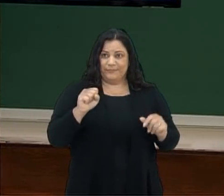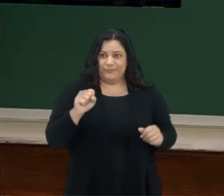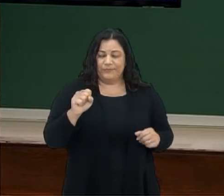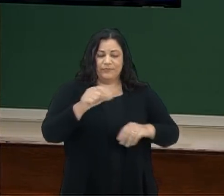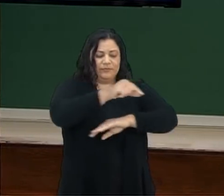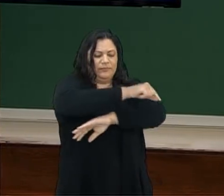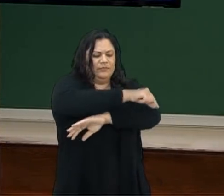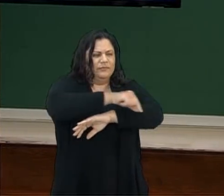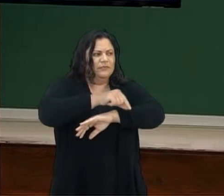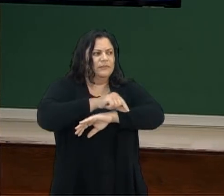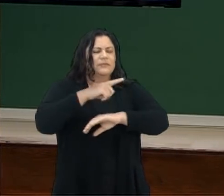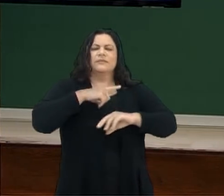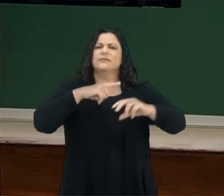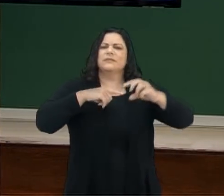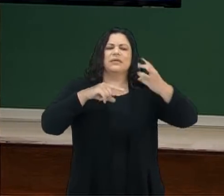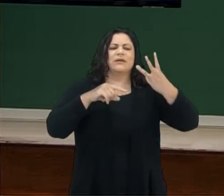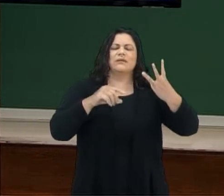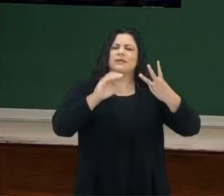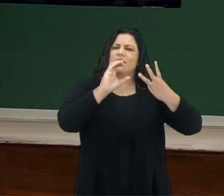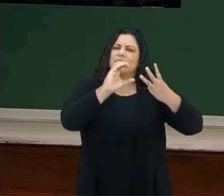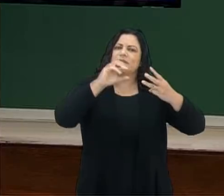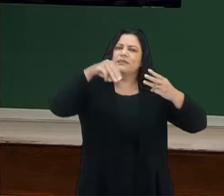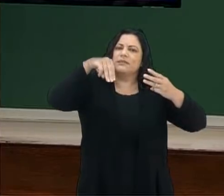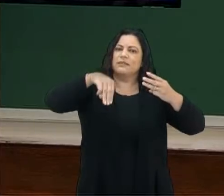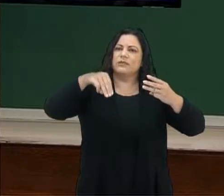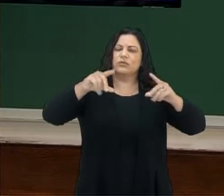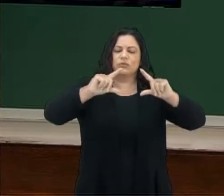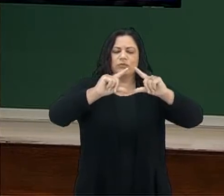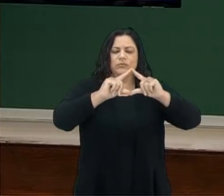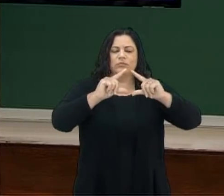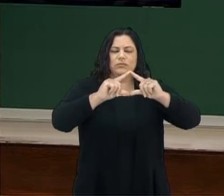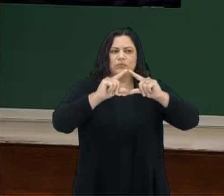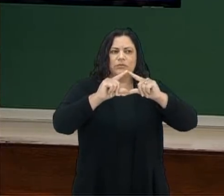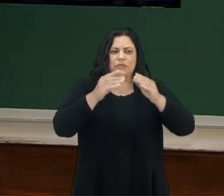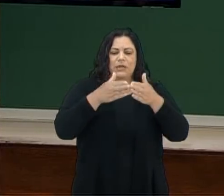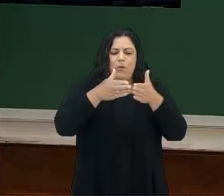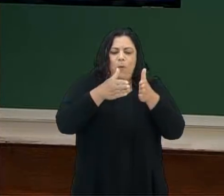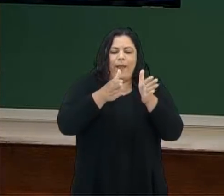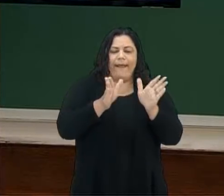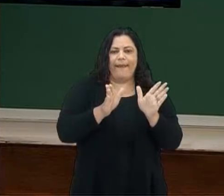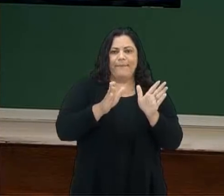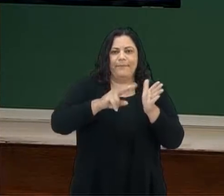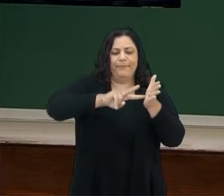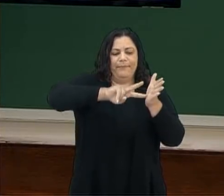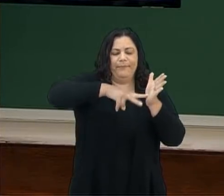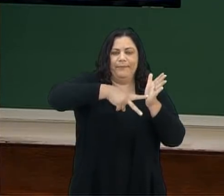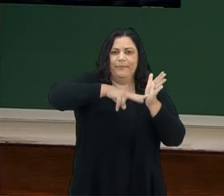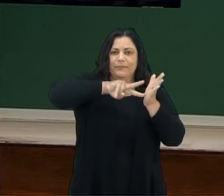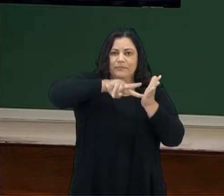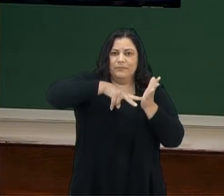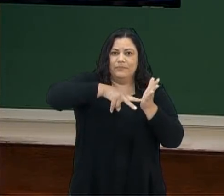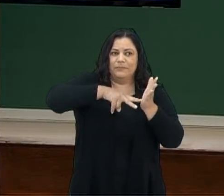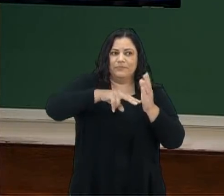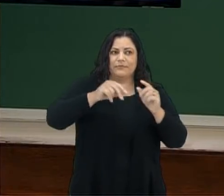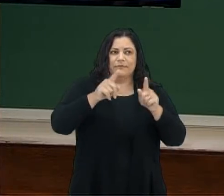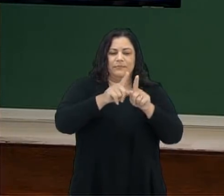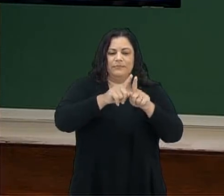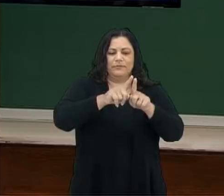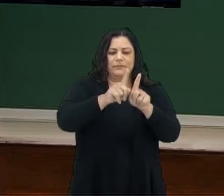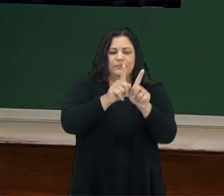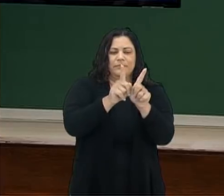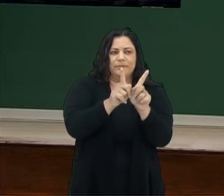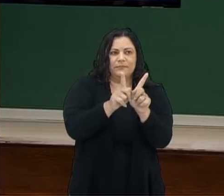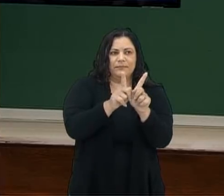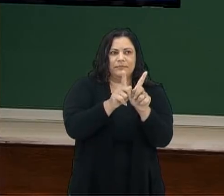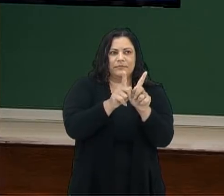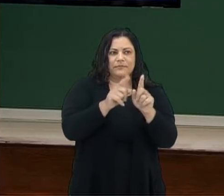um triângulo de 3 centímetros. Então, você vai abrir o compasso na medida do tamanho que você quer. Digamos que seja 3 centímetros, você vai pegar